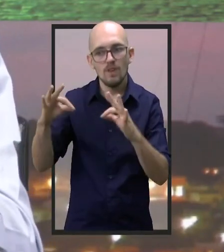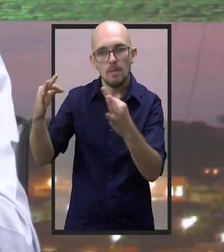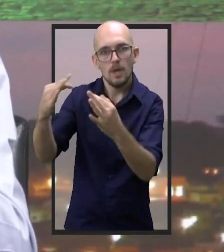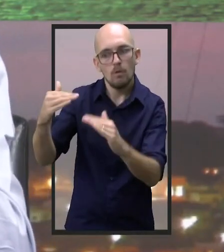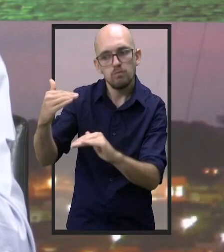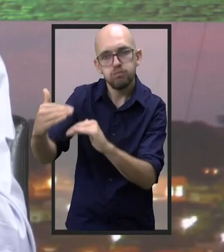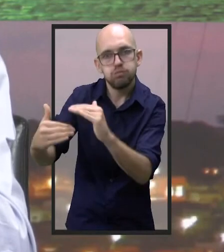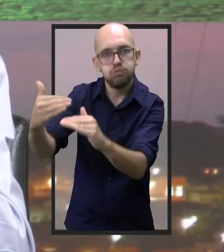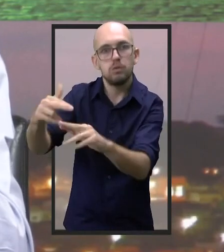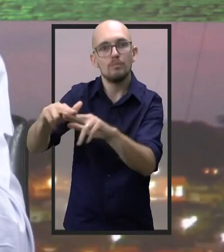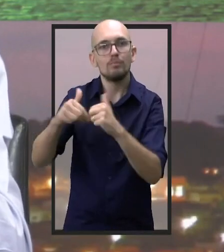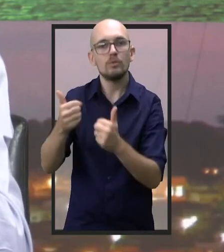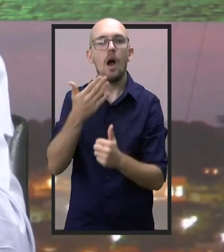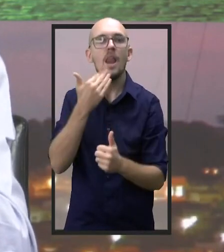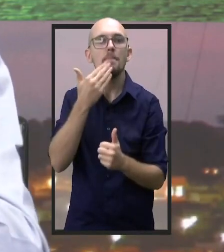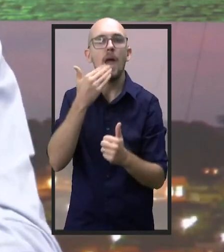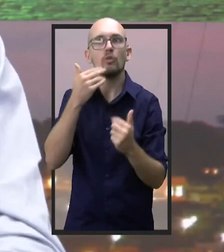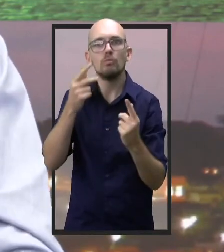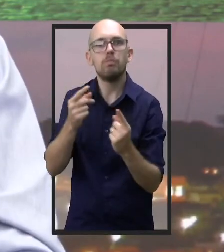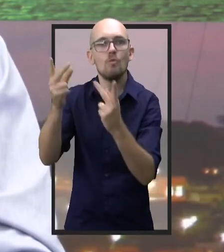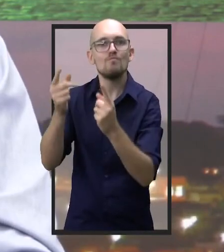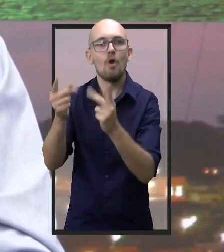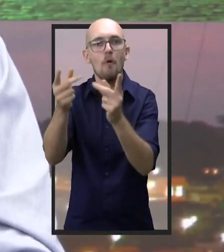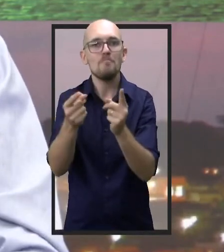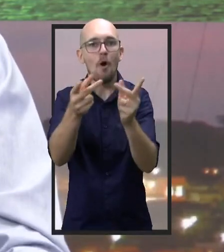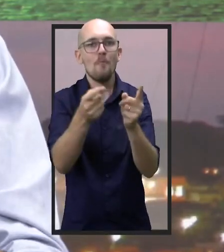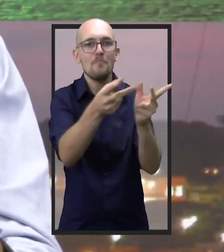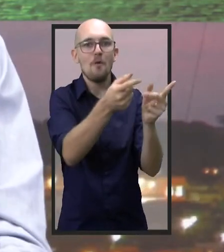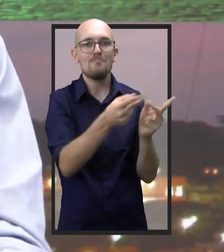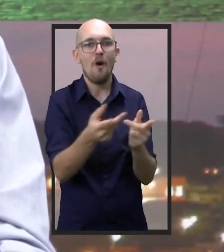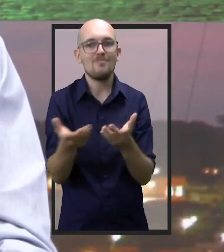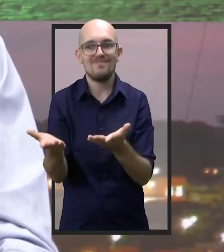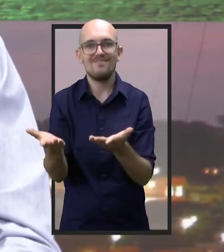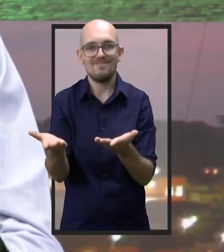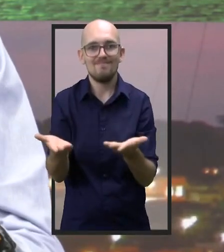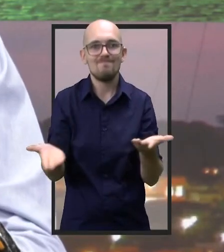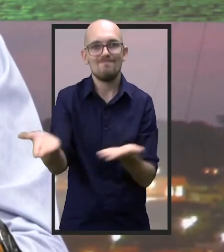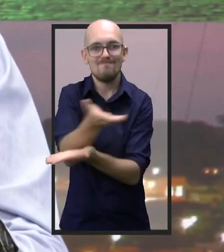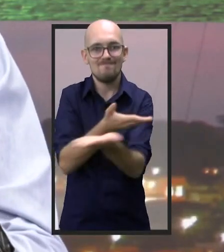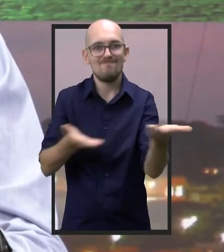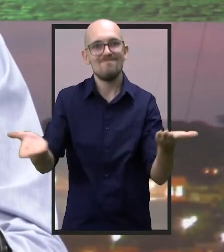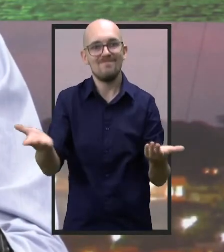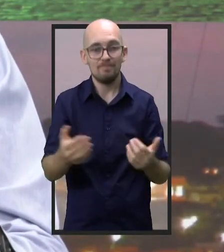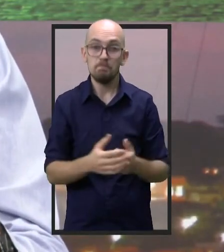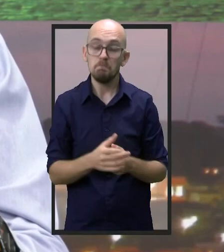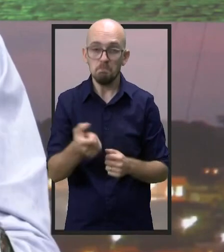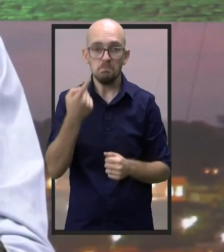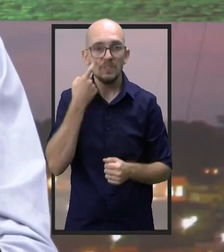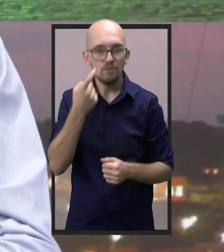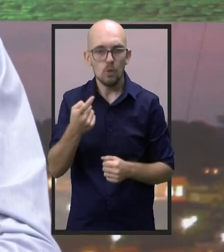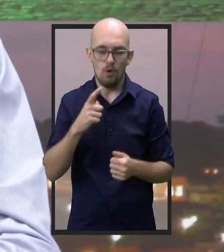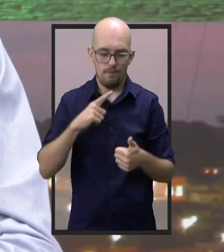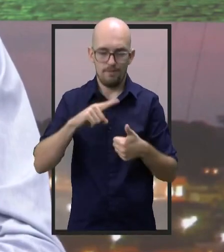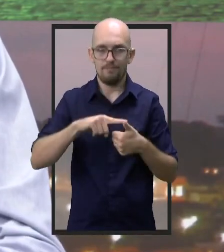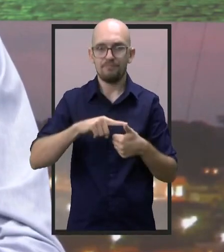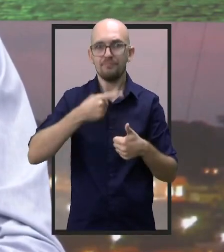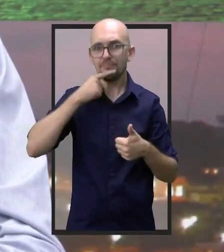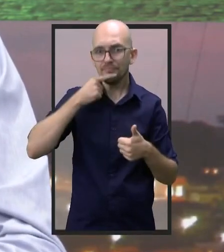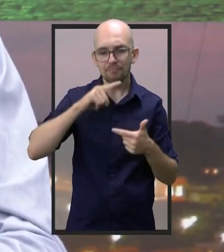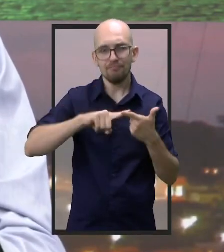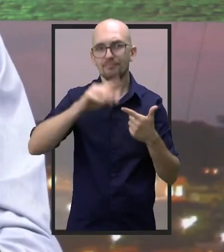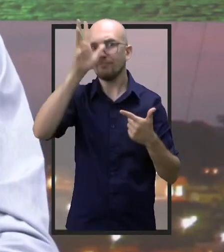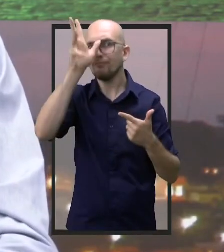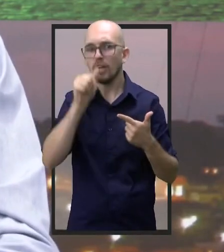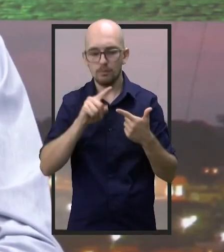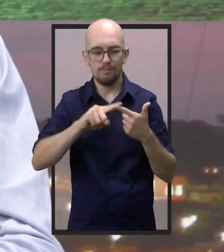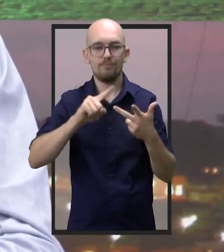Quanto alimento é distribuído, vendido aqui na nossa região. É o cinturão verde. Então, vocês vejam, é cana, é frango,